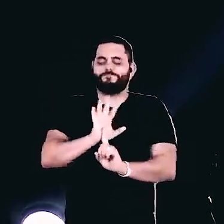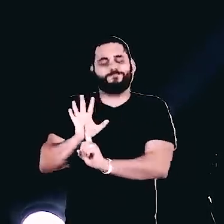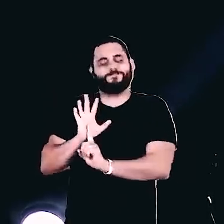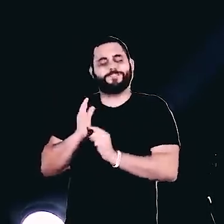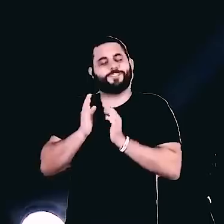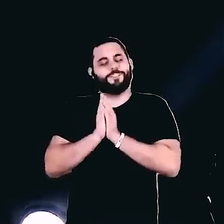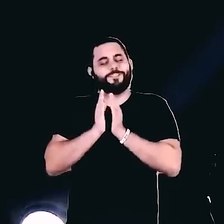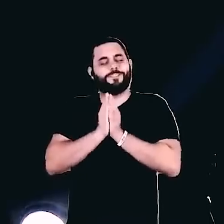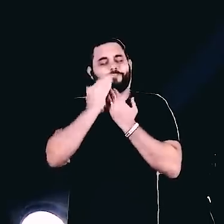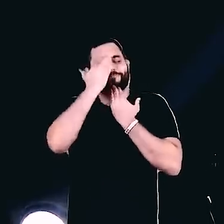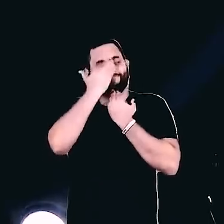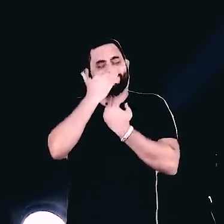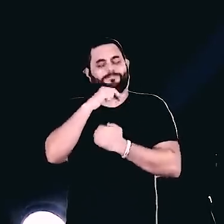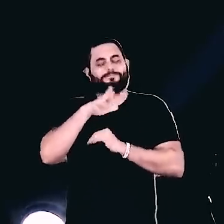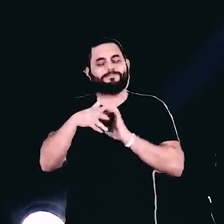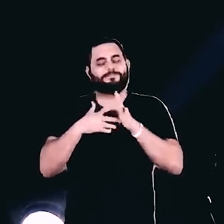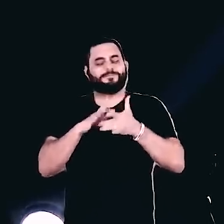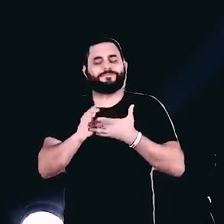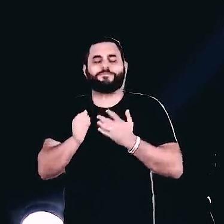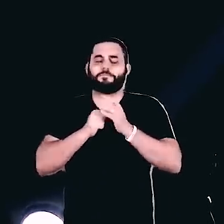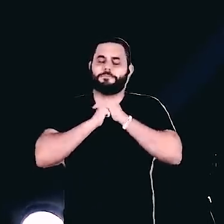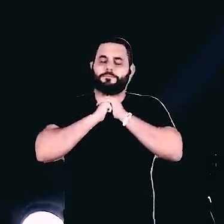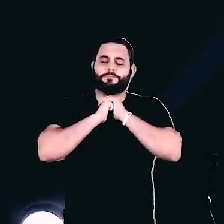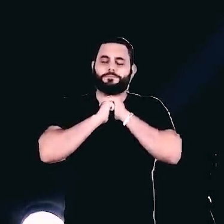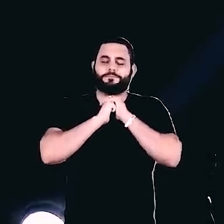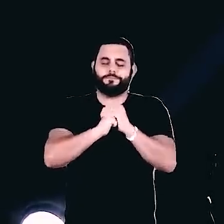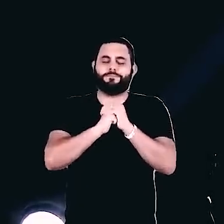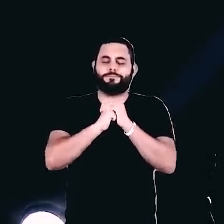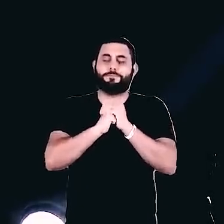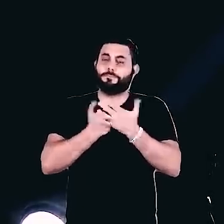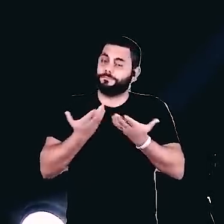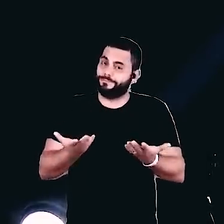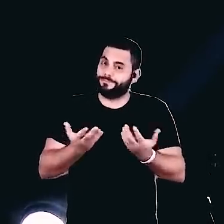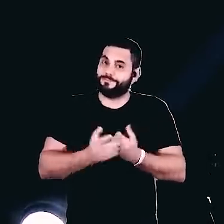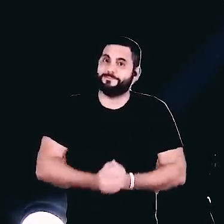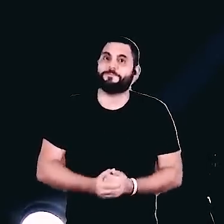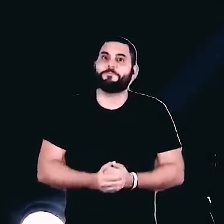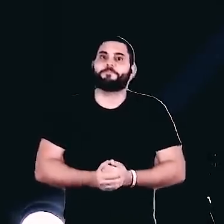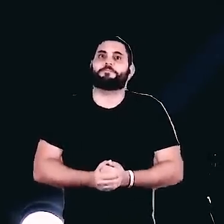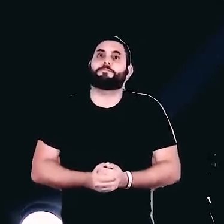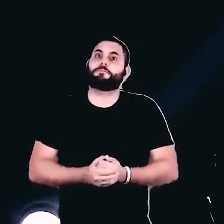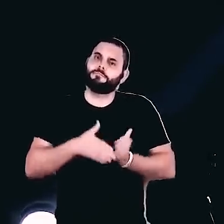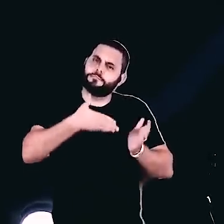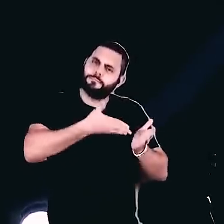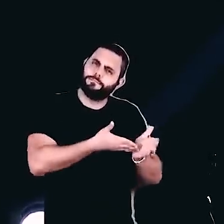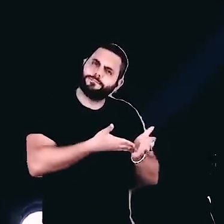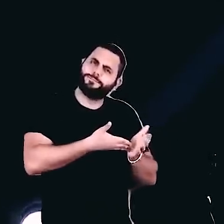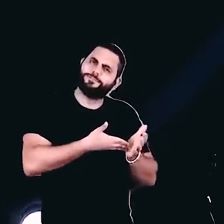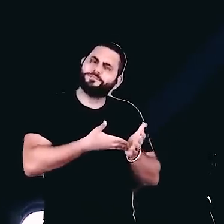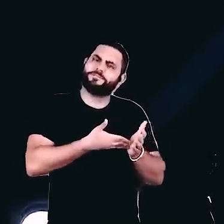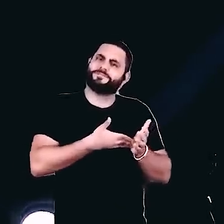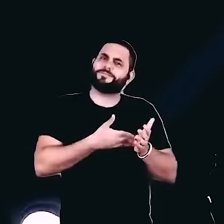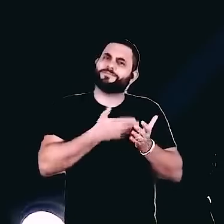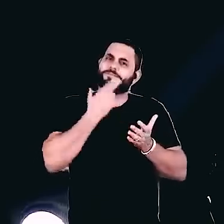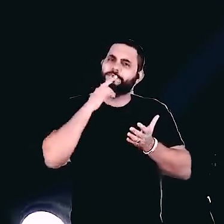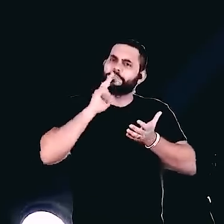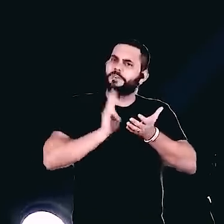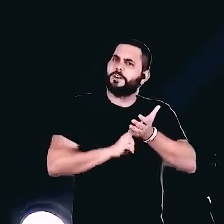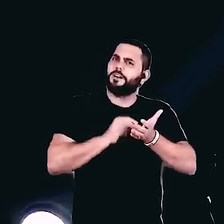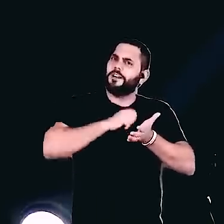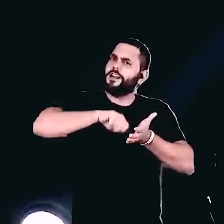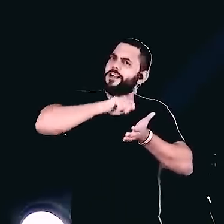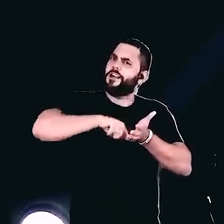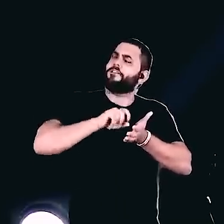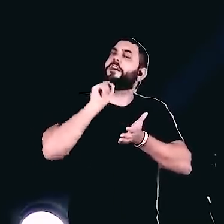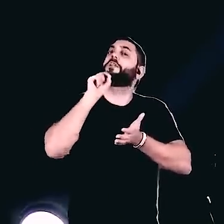te agradecemos no nome de Jesus. Amém, amém? Essa é uma carta que fala de